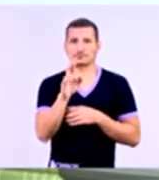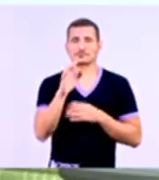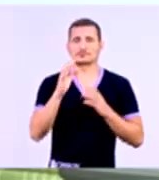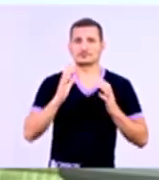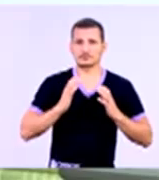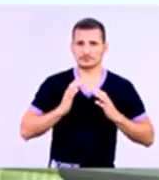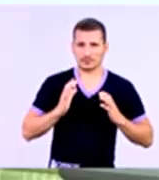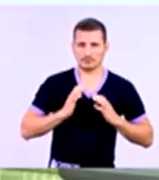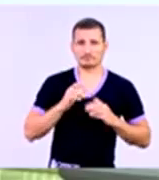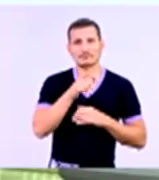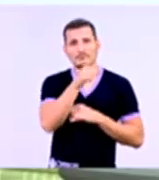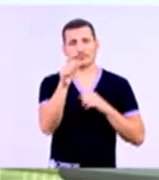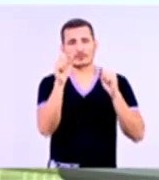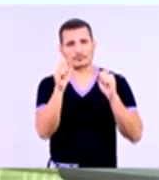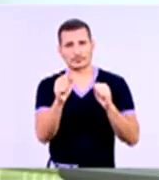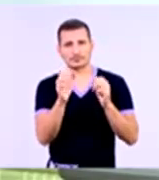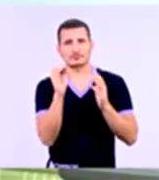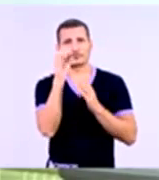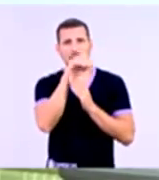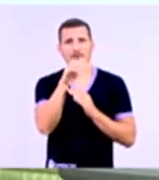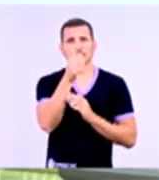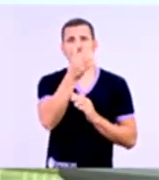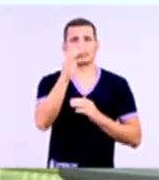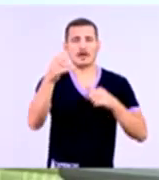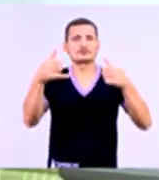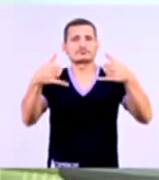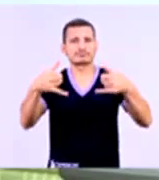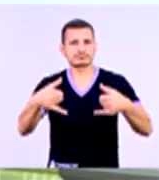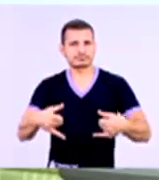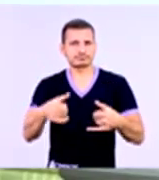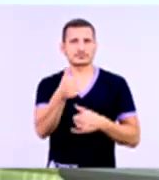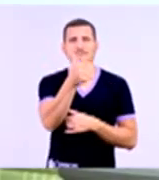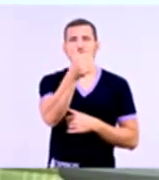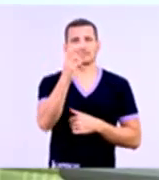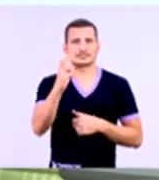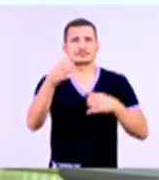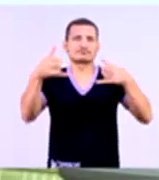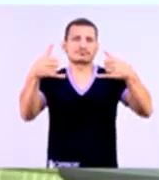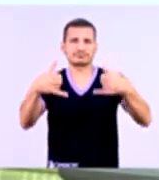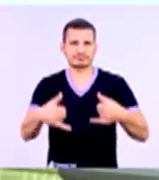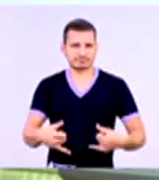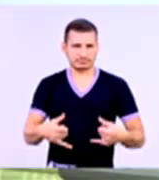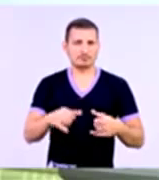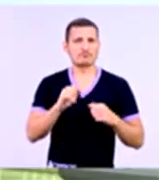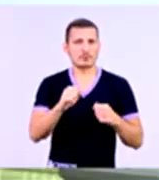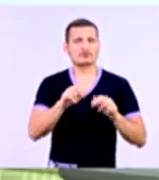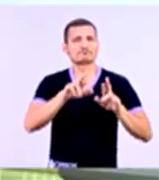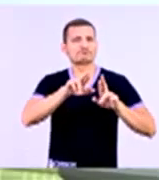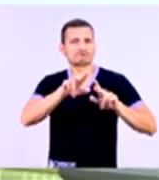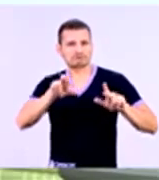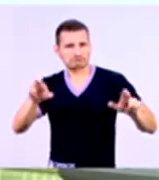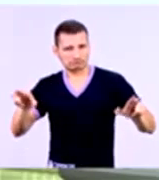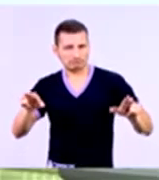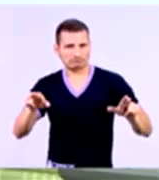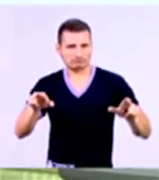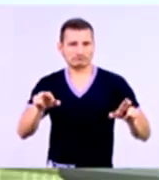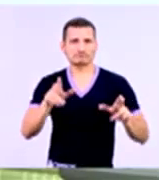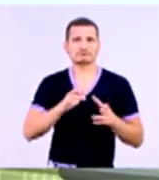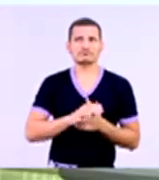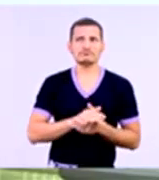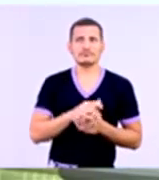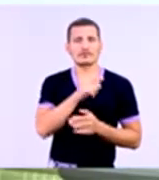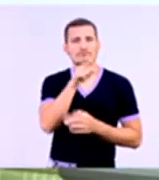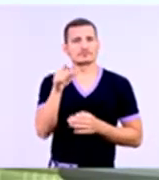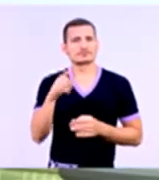cidade. Vocês podem colocar 10 chaves, 15 chaves, vocês podem criar diversos outros campos para que vocês